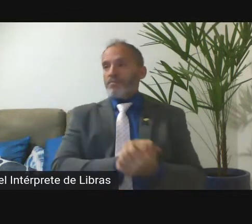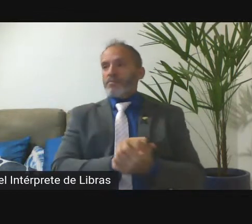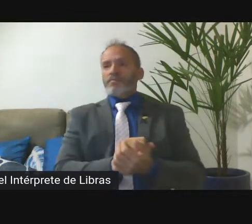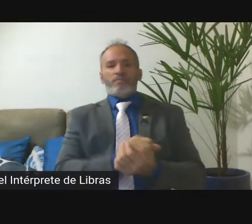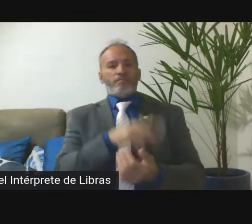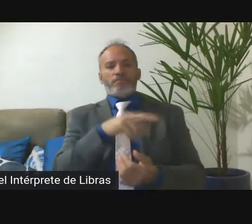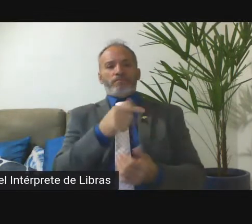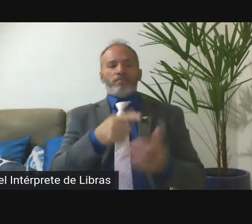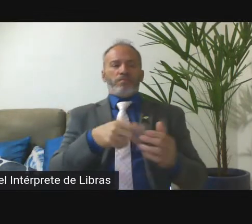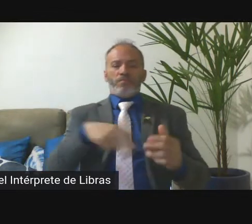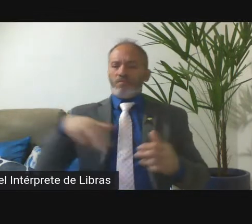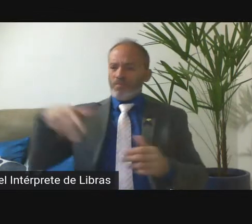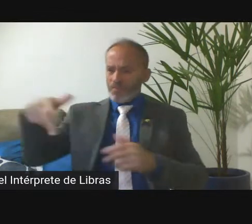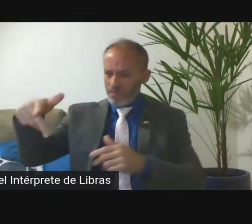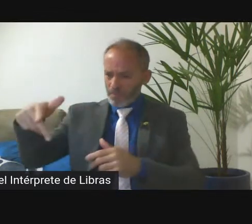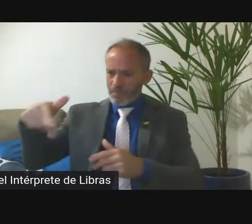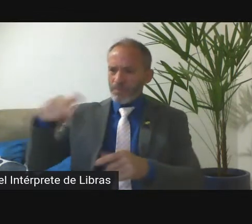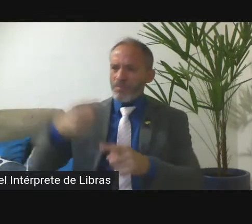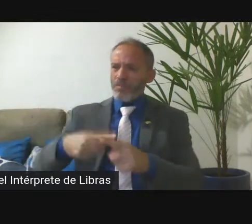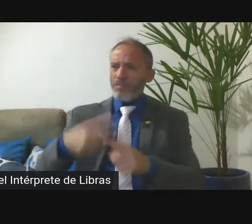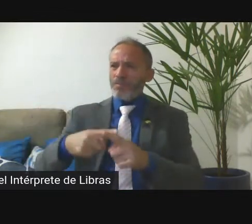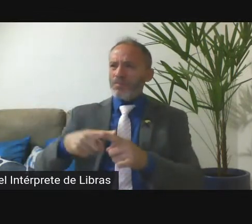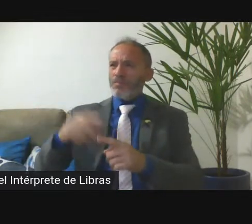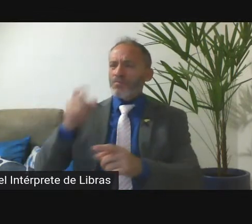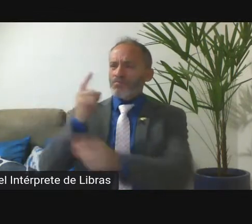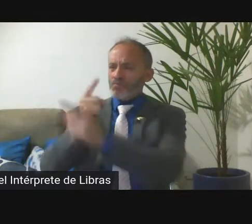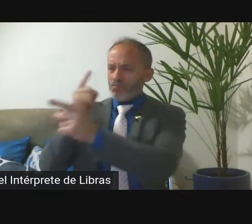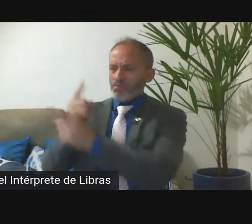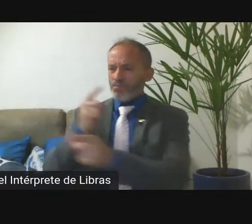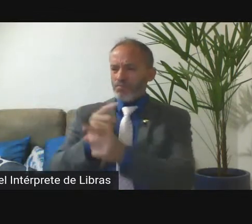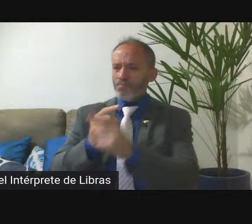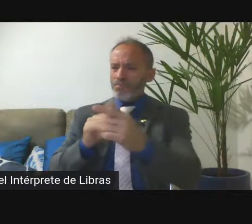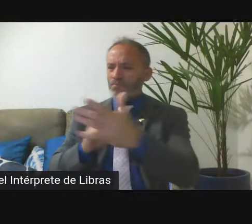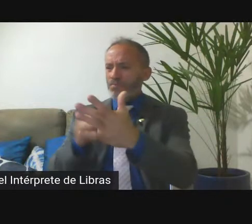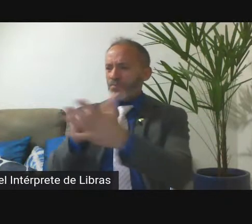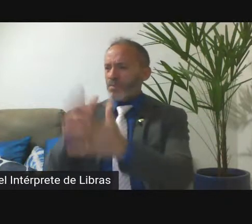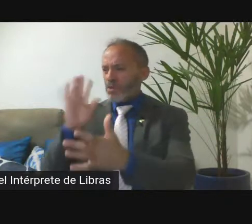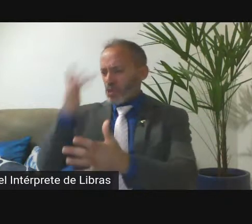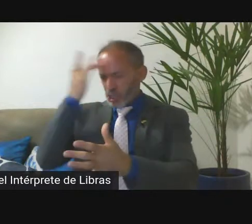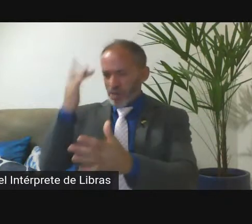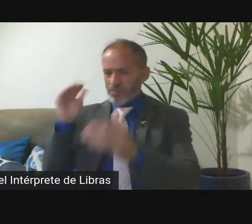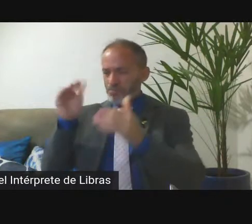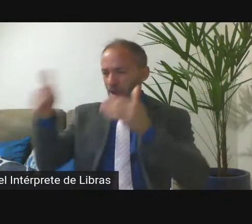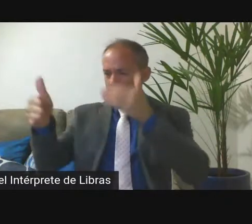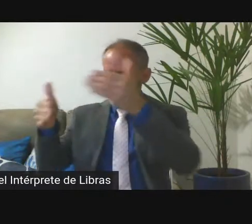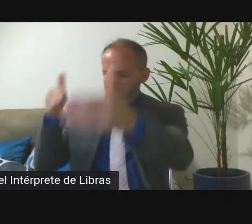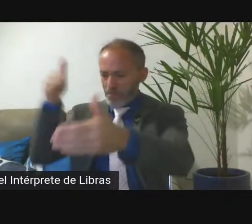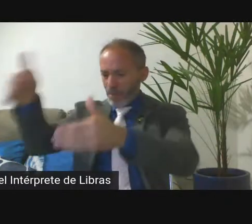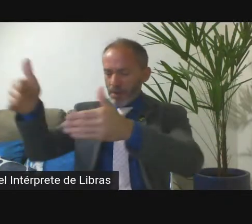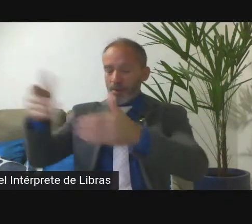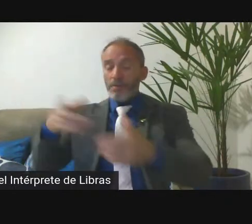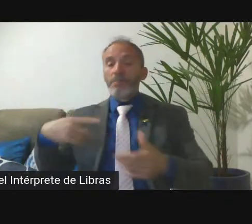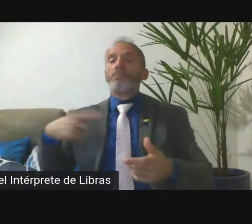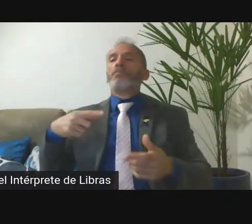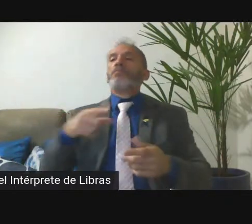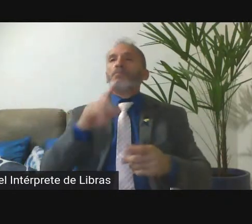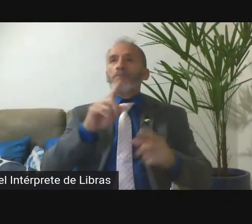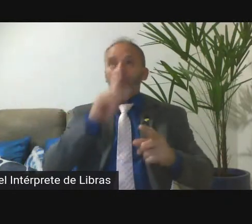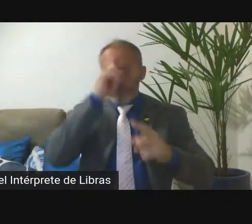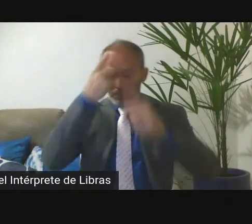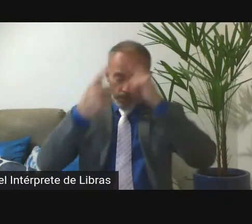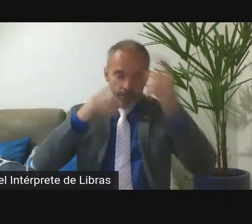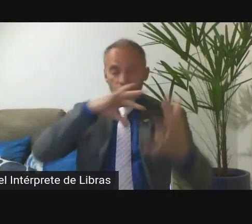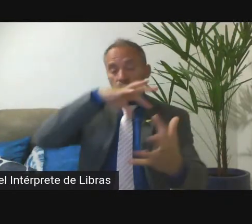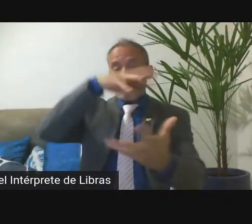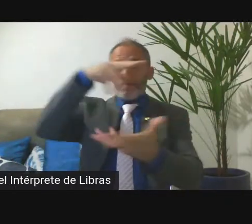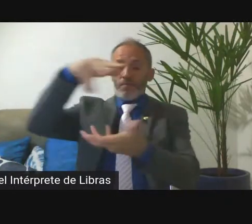nunca ande por trilhas, pois assim só irá até onde os outros já foram. Enfim, podemos reinventar o mundo, e